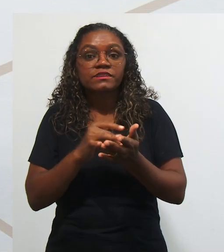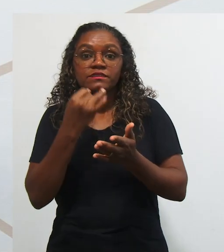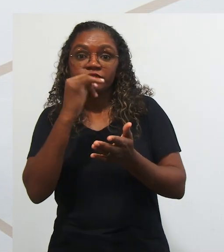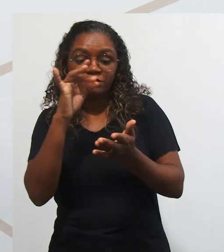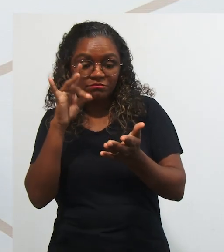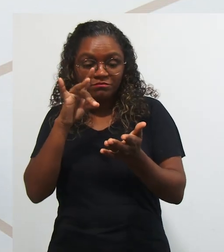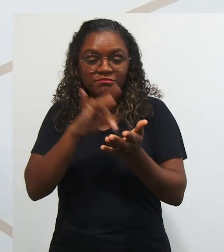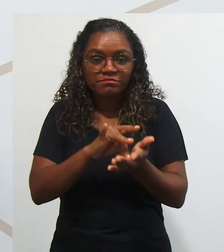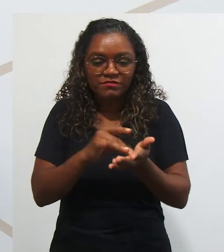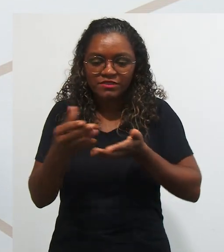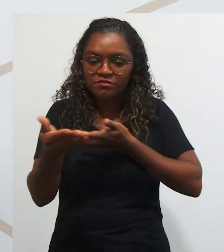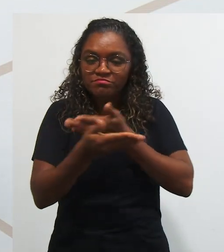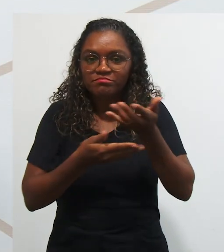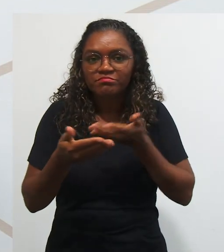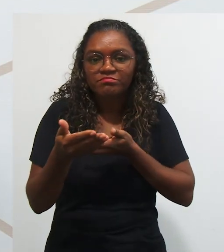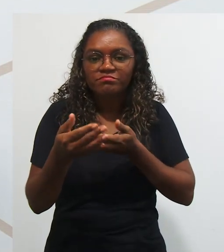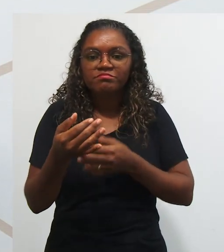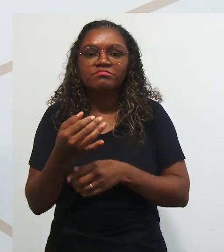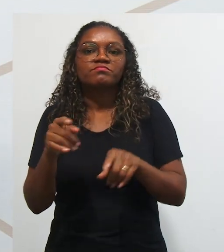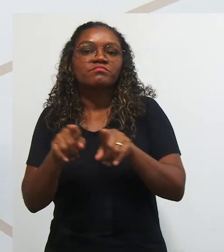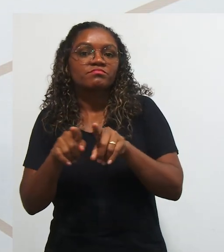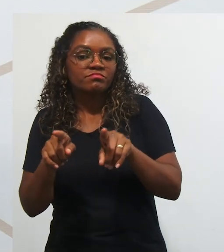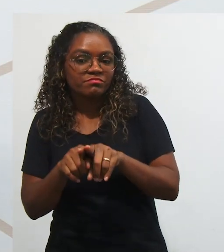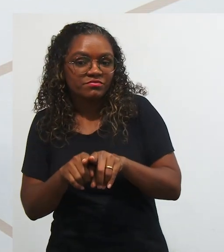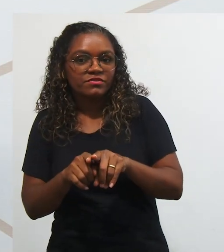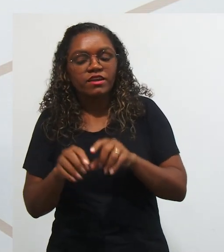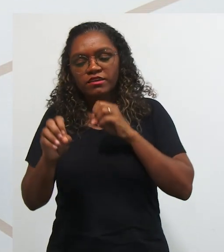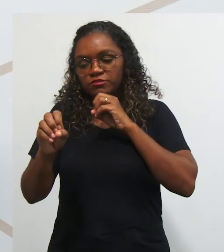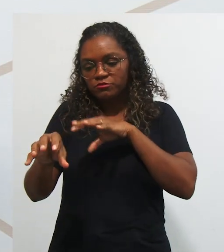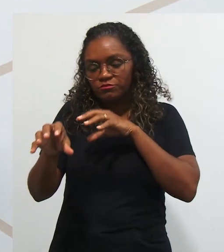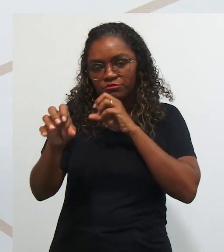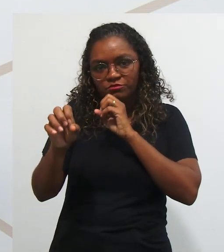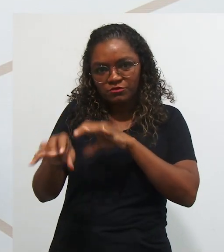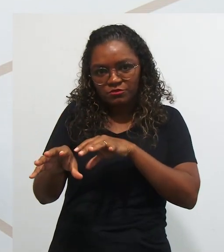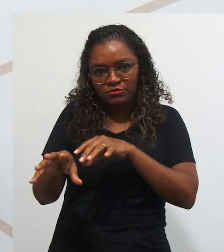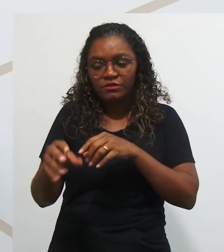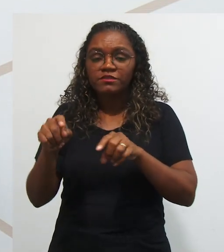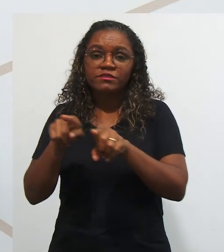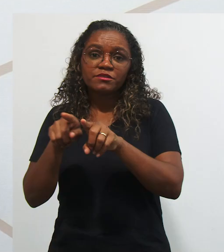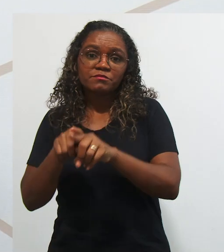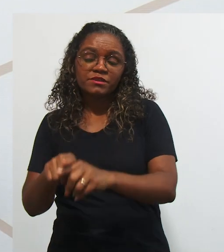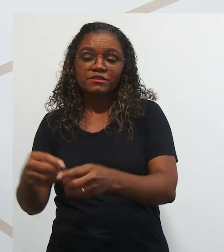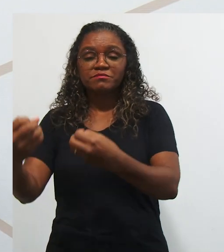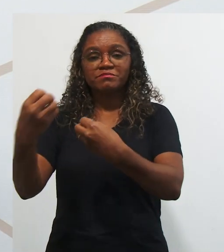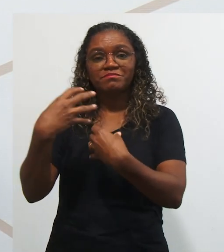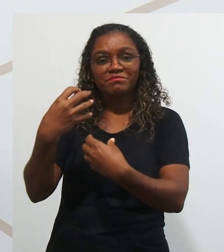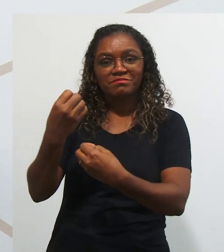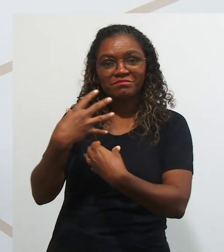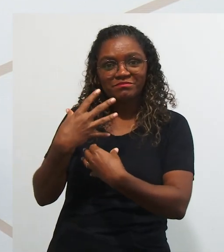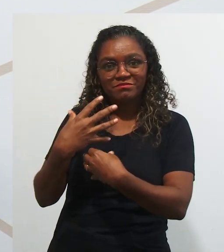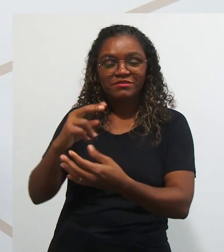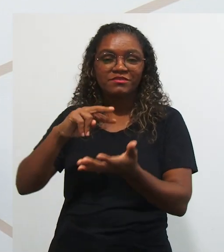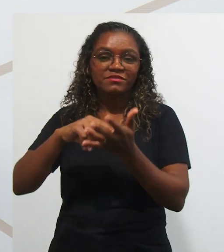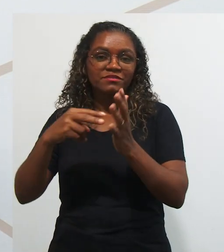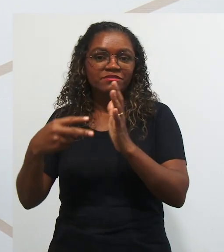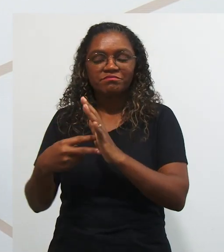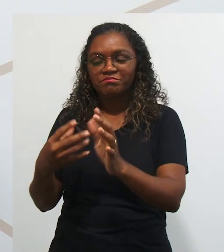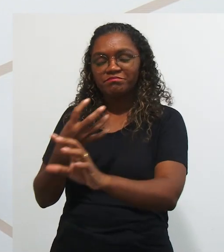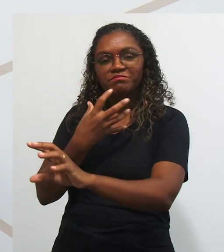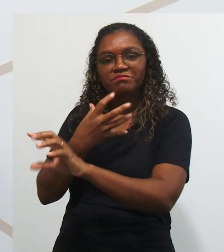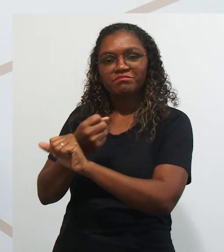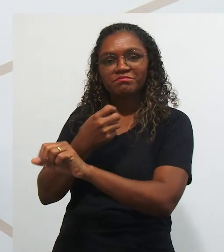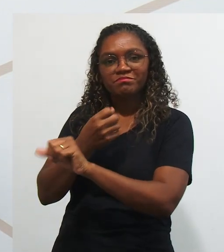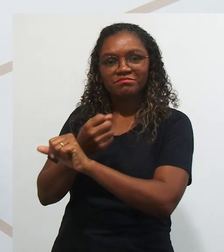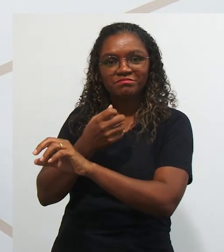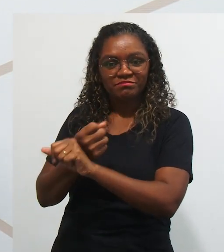Constatando, intervenho. Intervindo, educo e me educo. Pesquiso para conhecer o